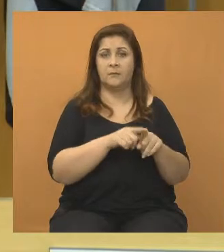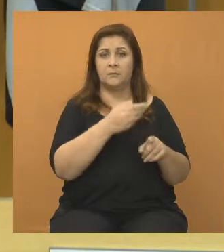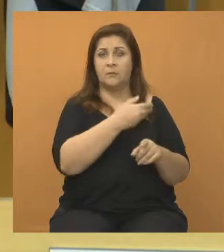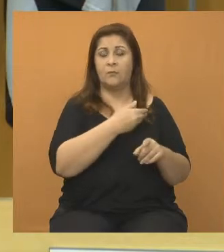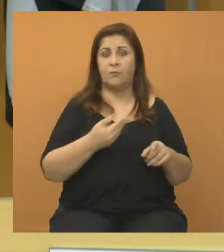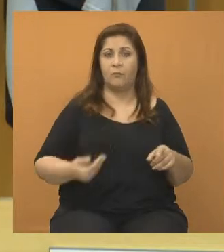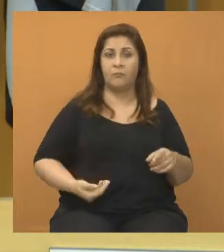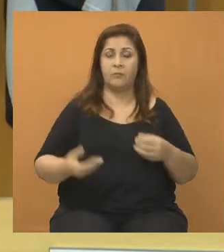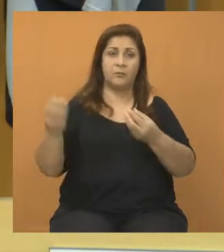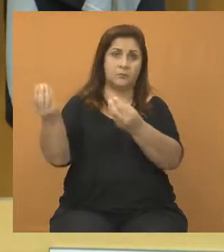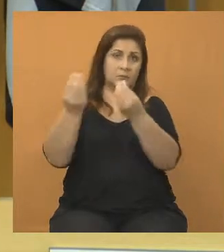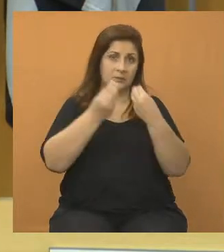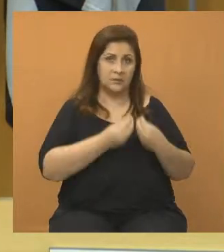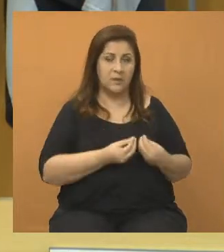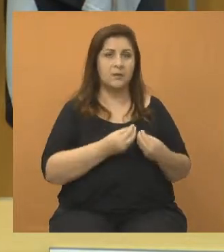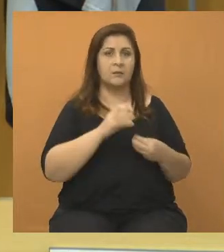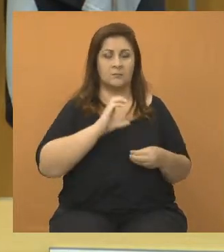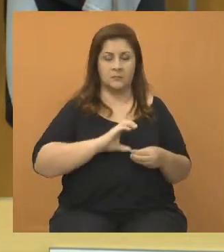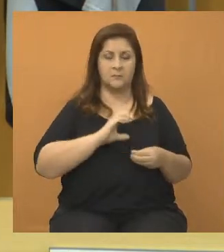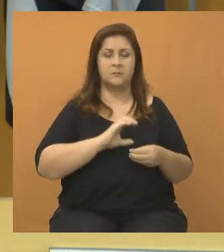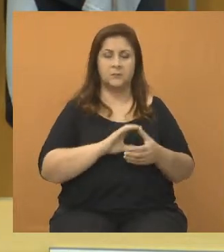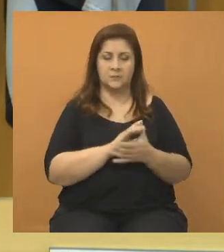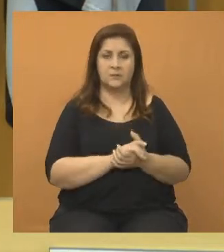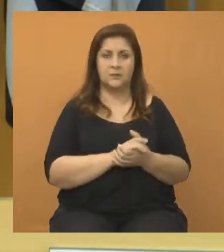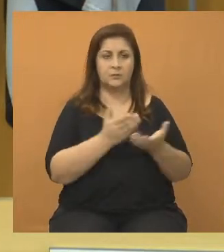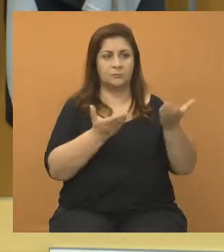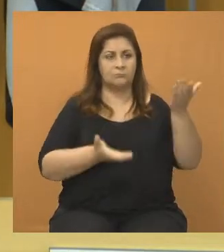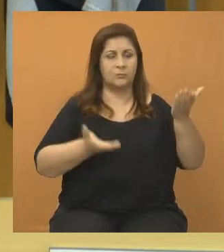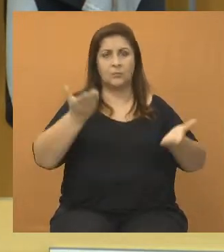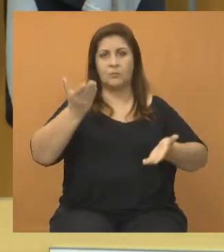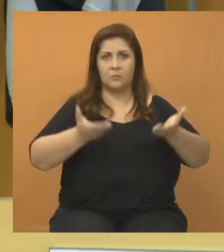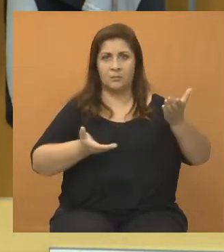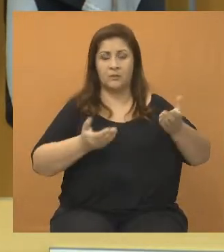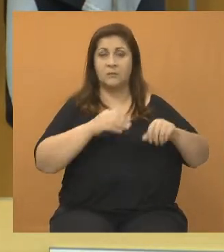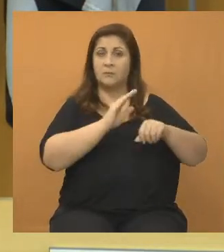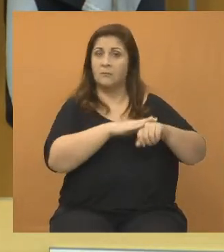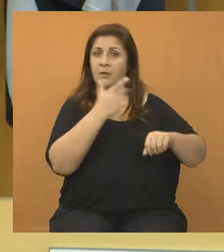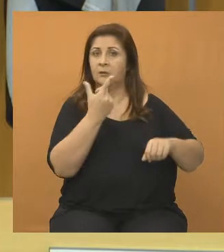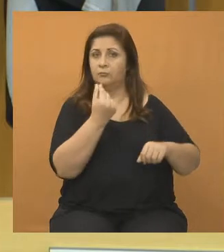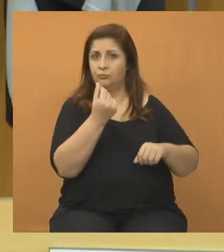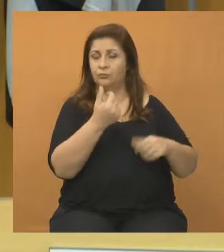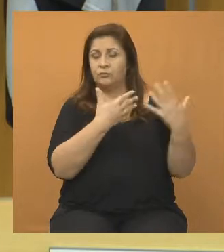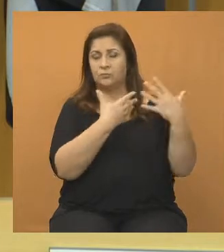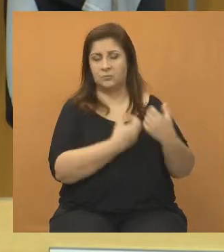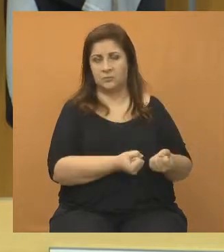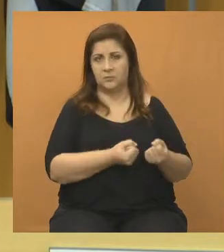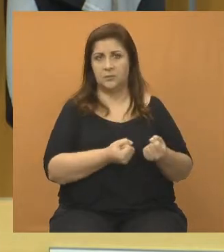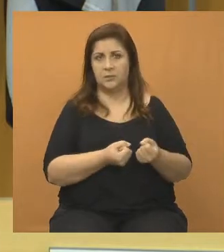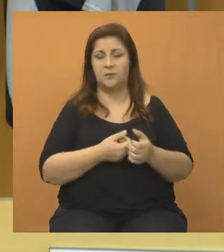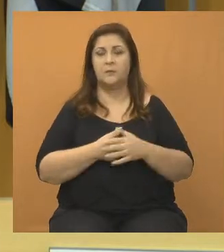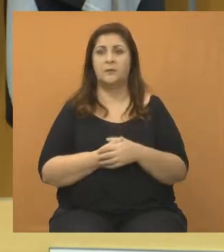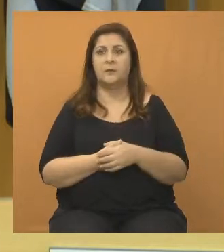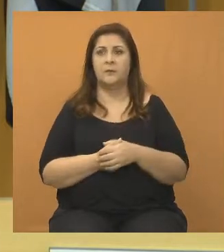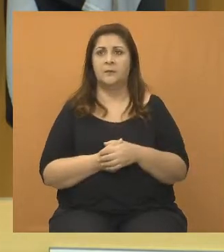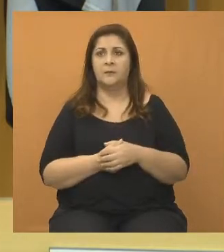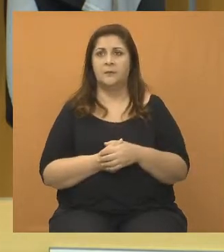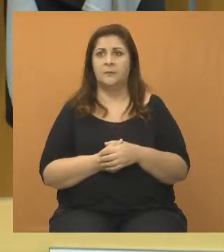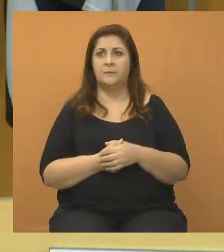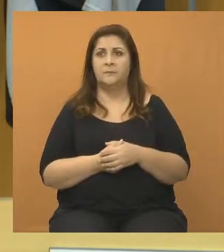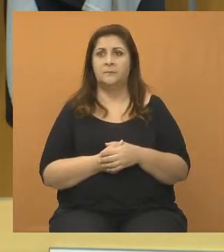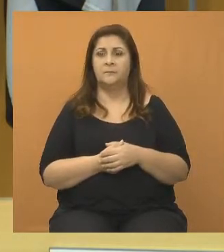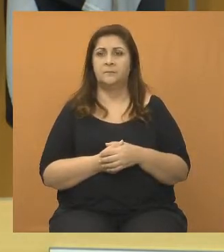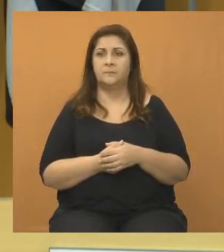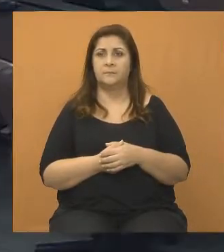aos municípios, então nisso acaba compensando, você tendo um aumento maior quanto às receitas do município.